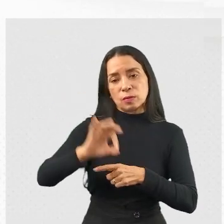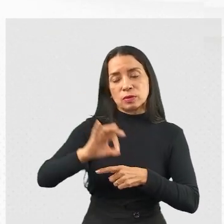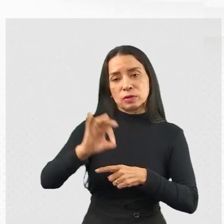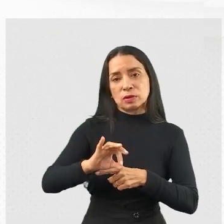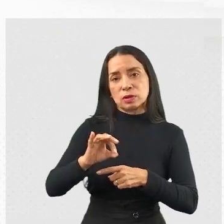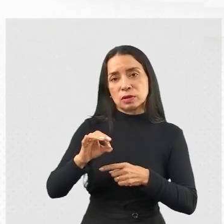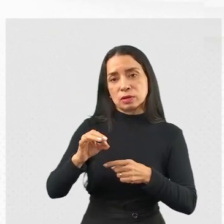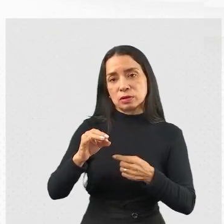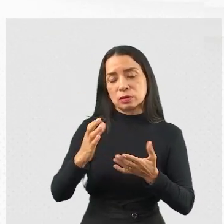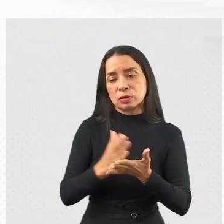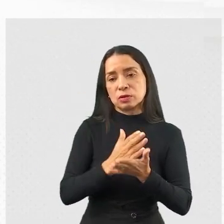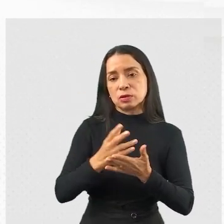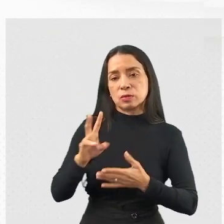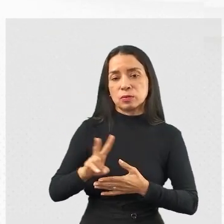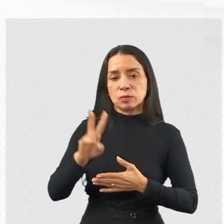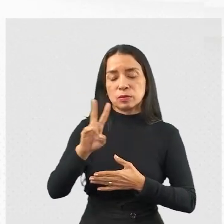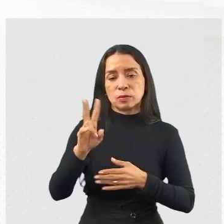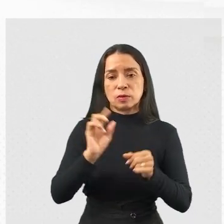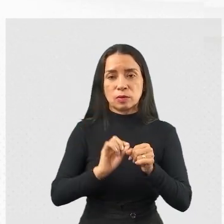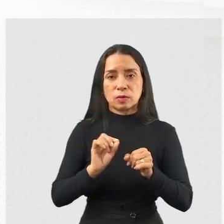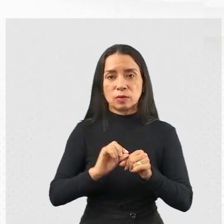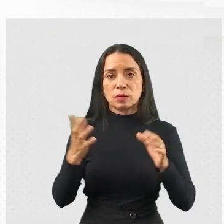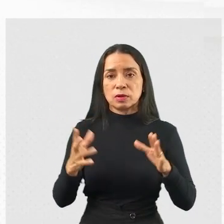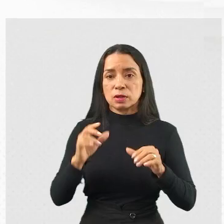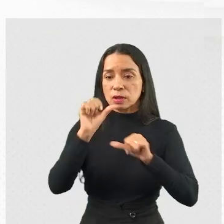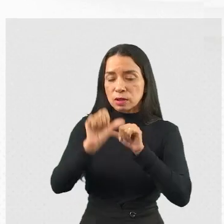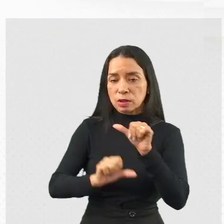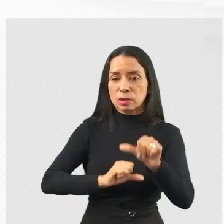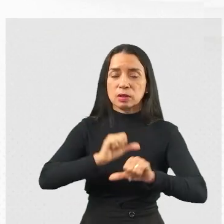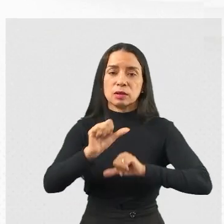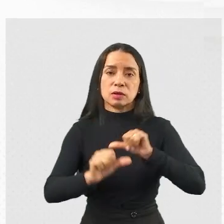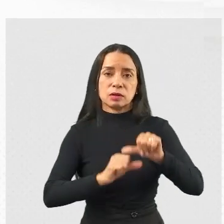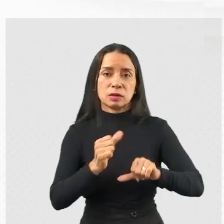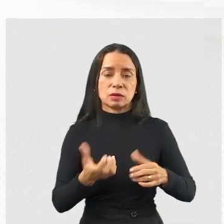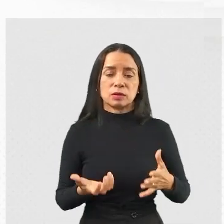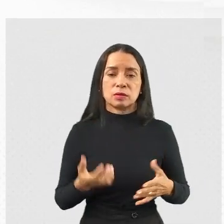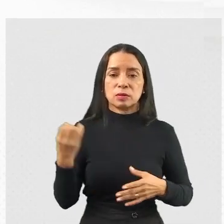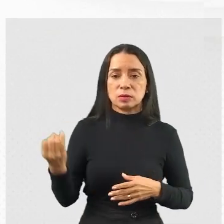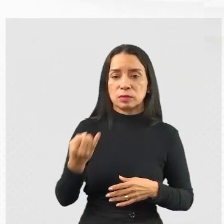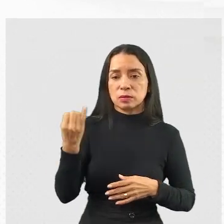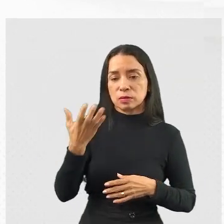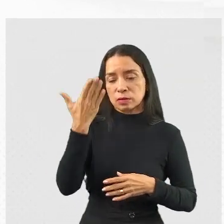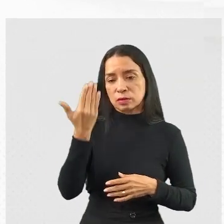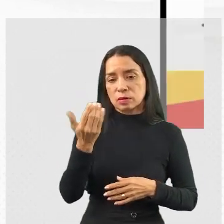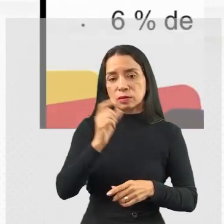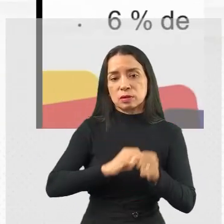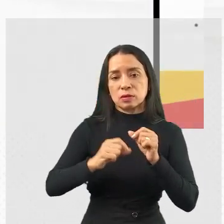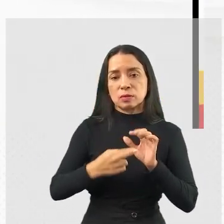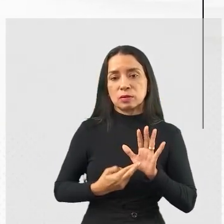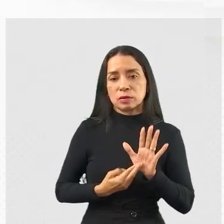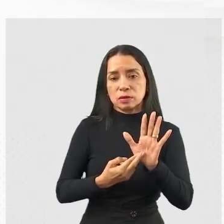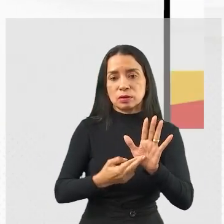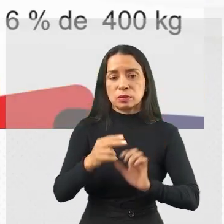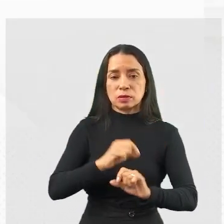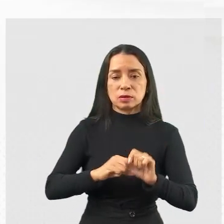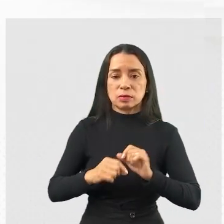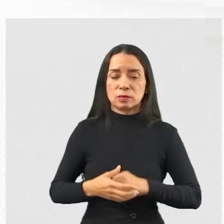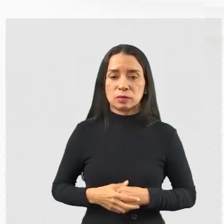determinado valor, certo? Tem que fazer essa conversão, tá? Então é importante que a gente saiba fazer as